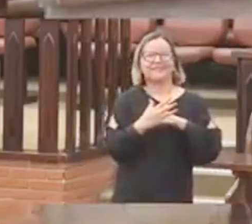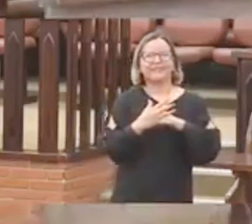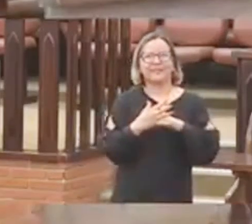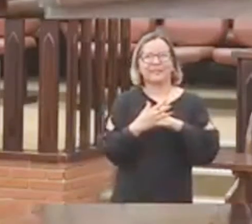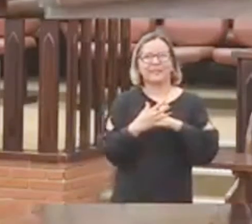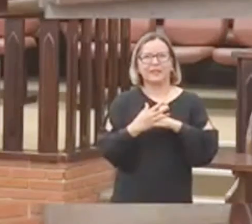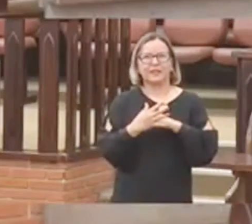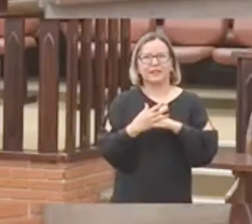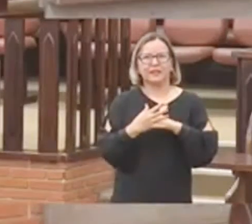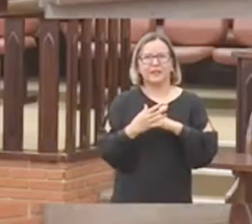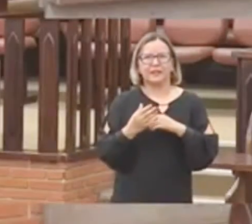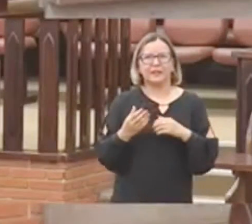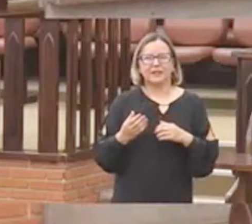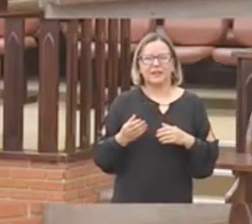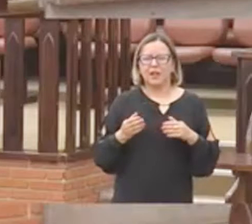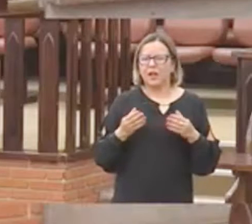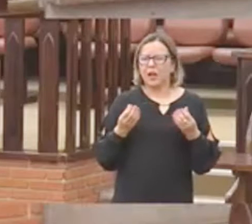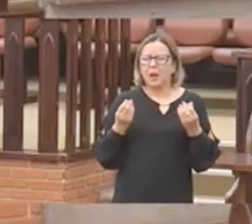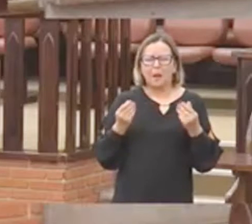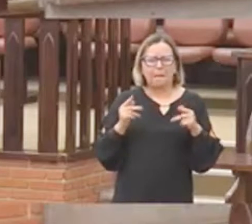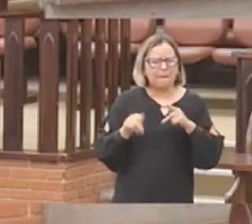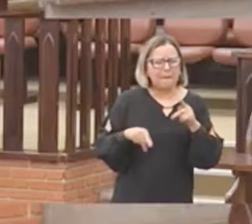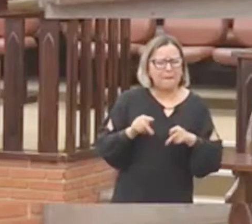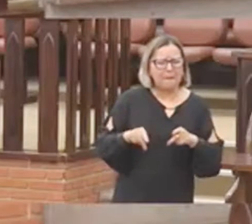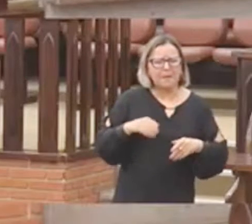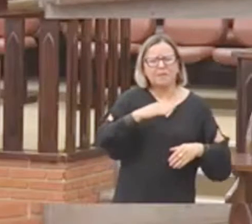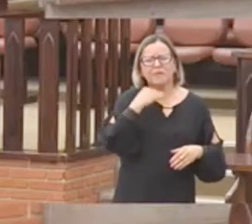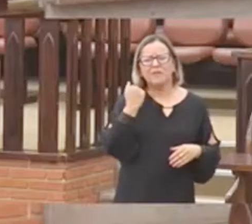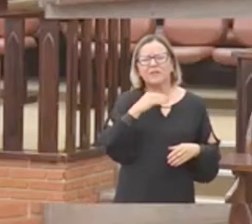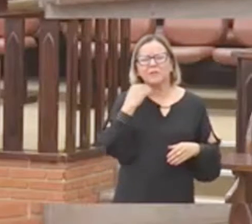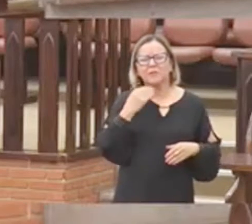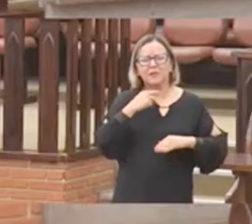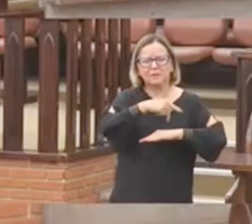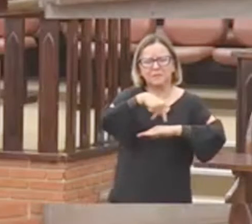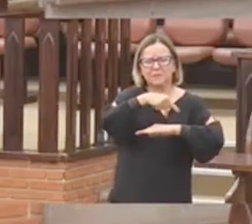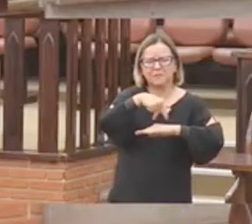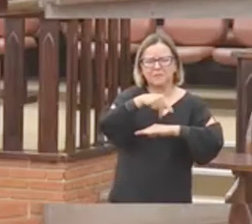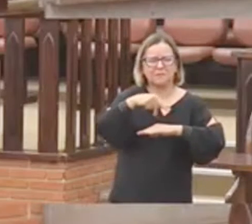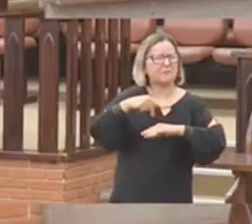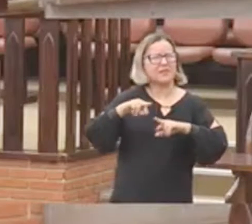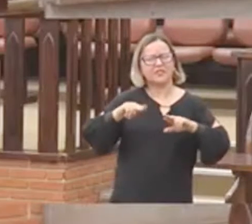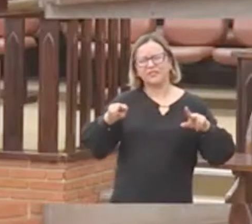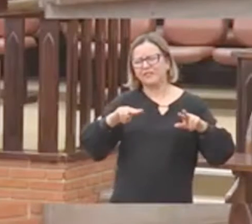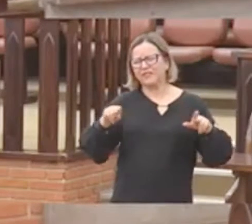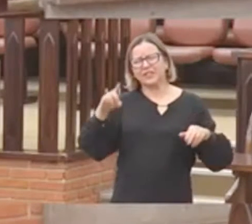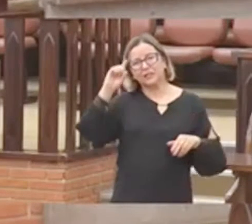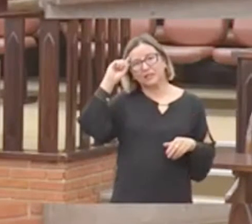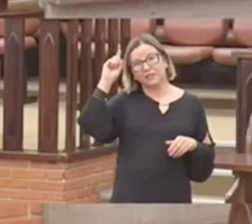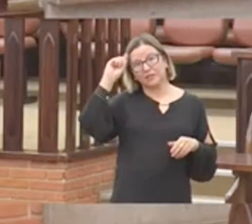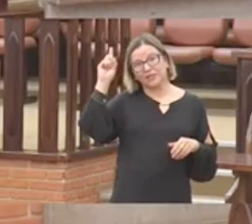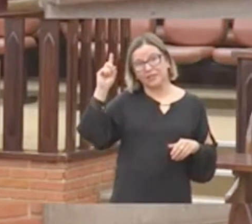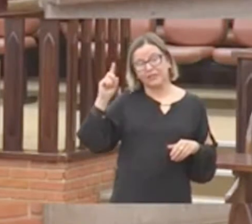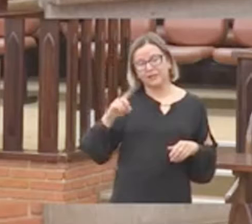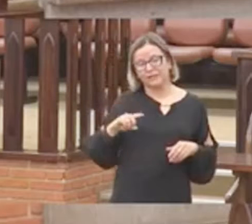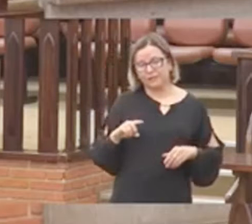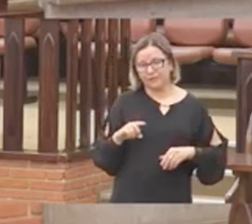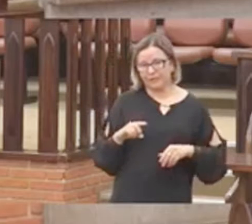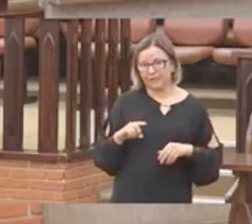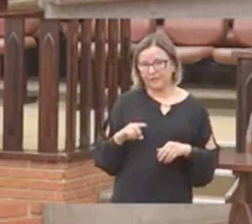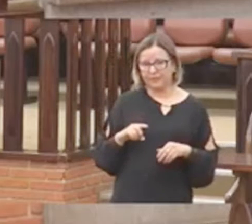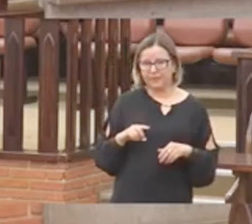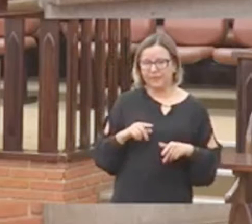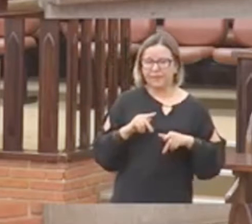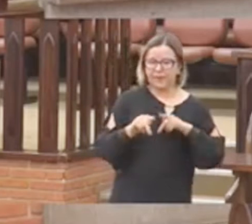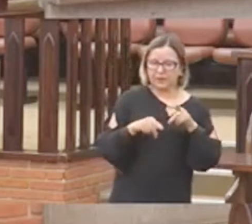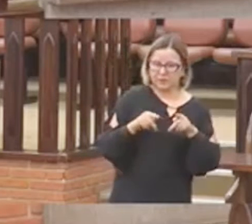que centenas de pessoas estão morrendo pelo mundo afora, todos os dias, o argumento do mal contra Deus aparece.